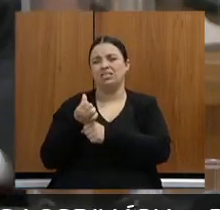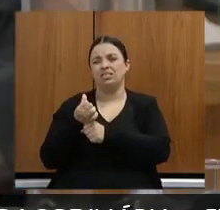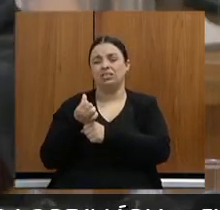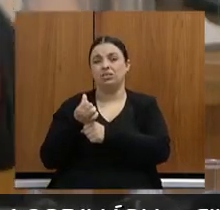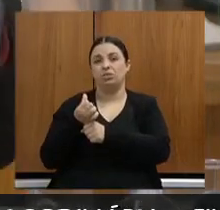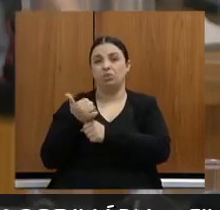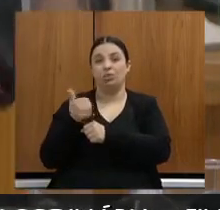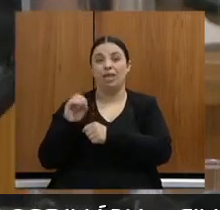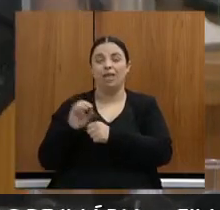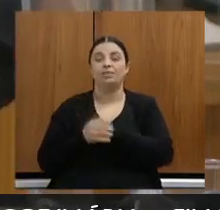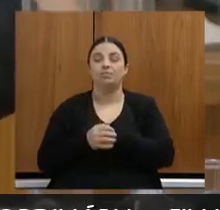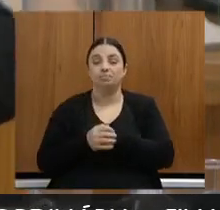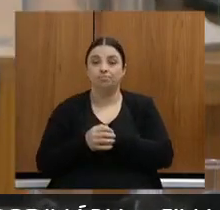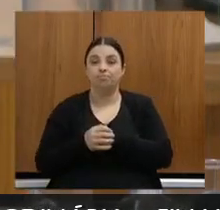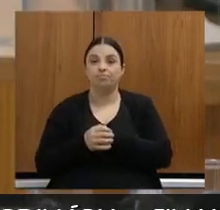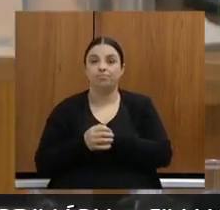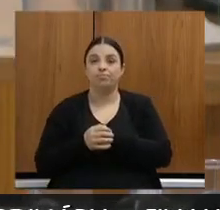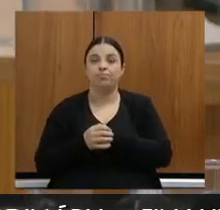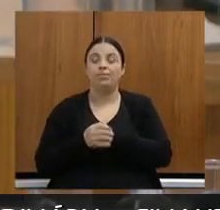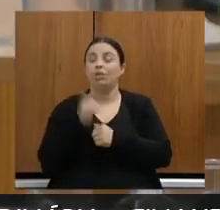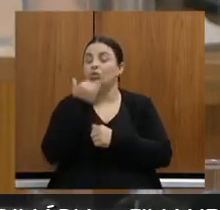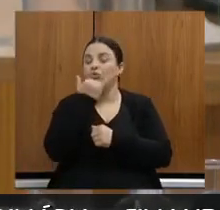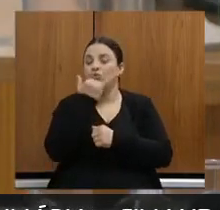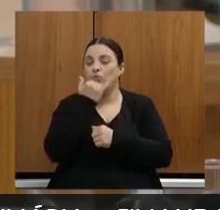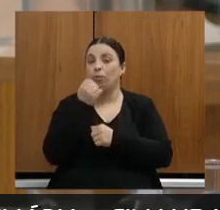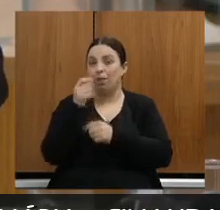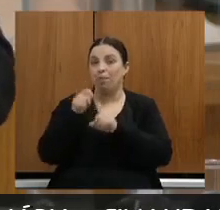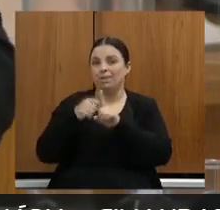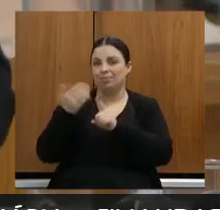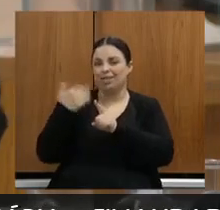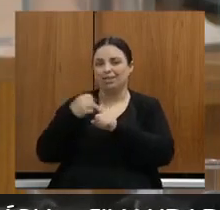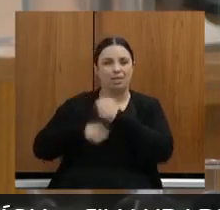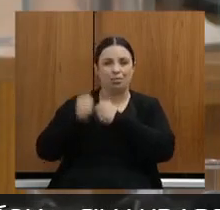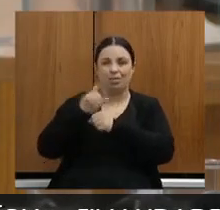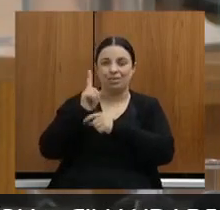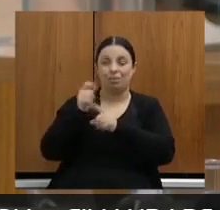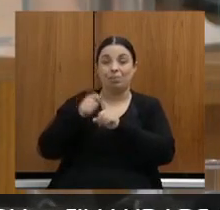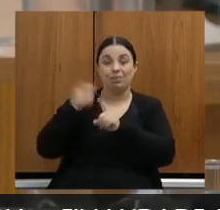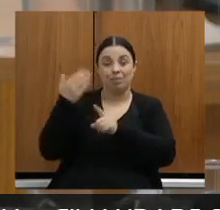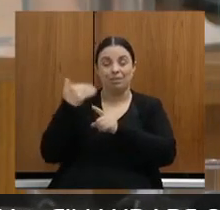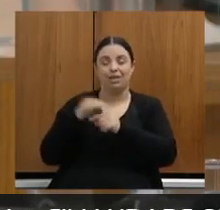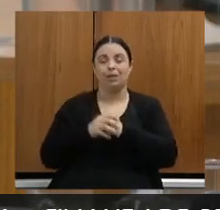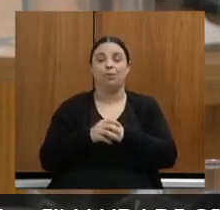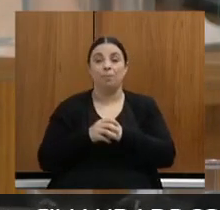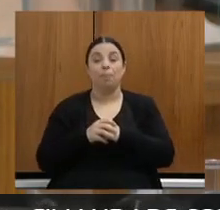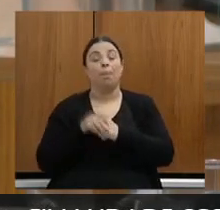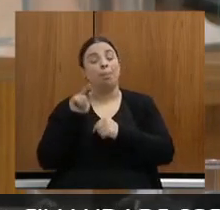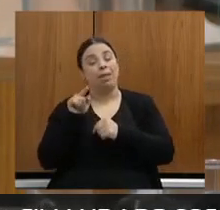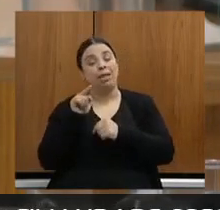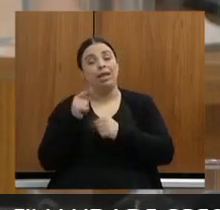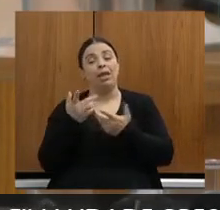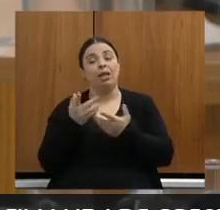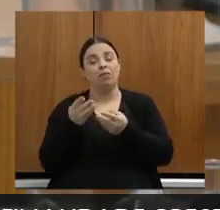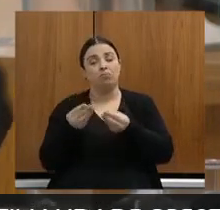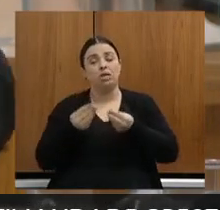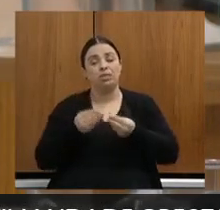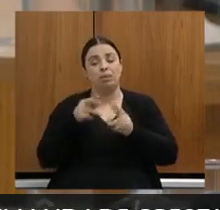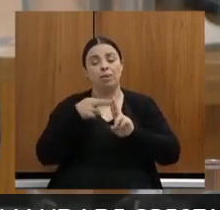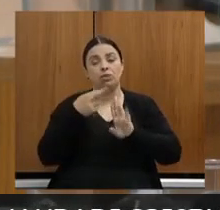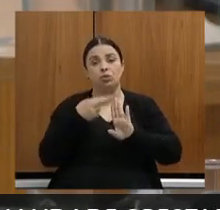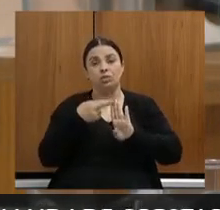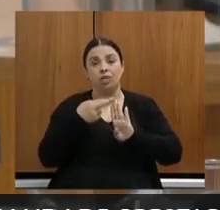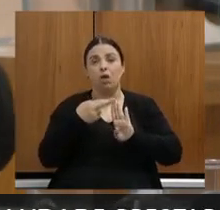chegando de viagem que ainda estava em outros eventos oriundos da coppe 26 Para justamente discutir e fazer se